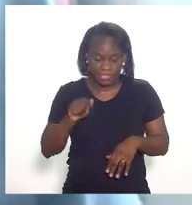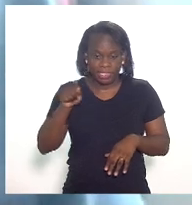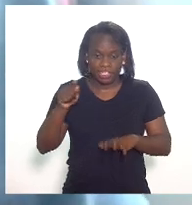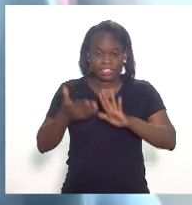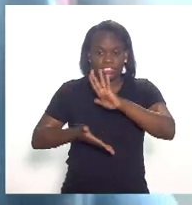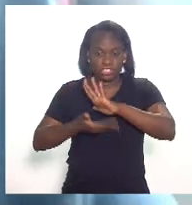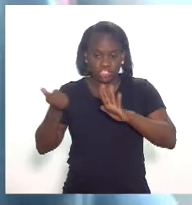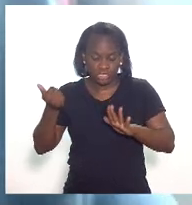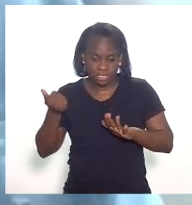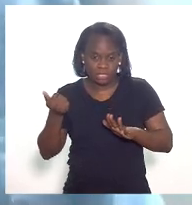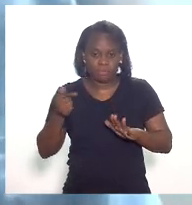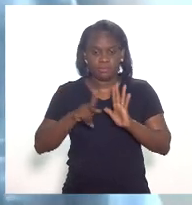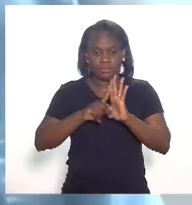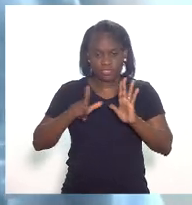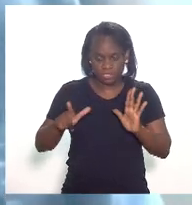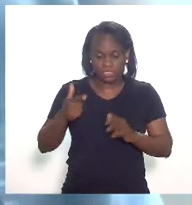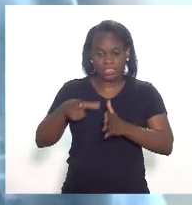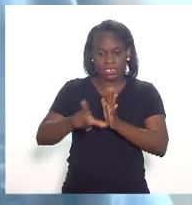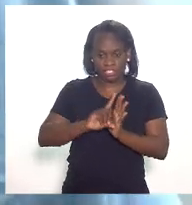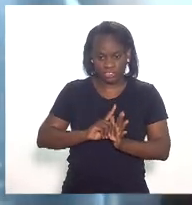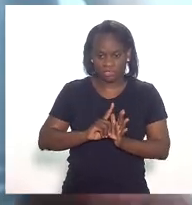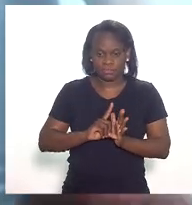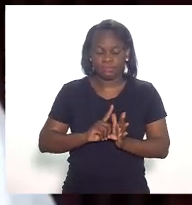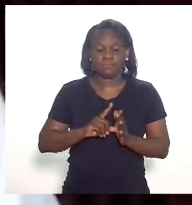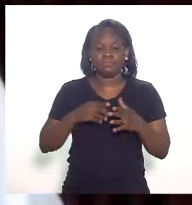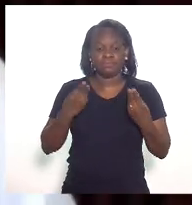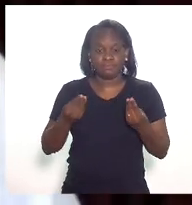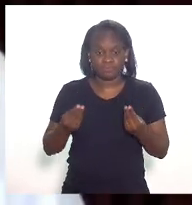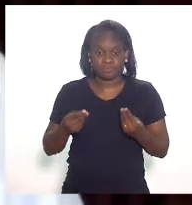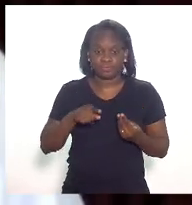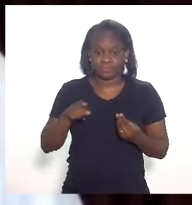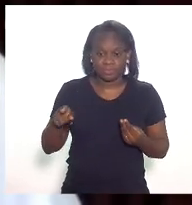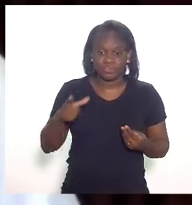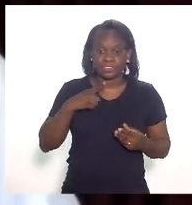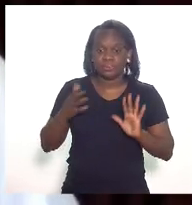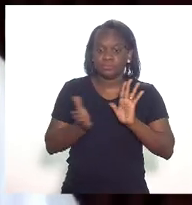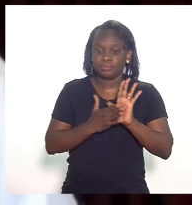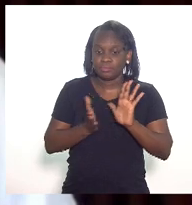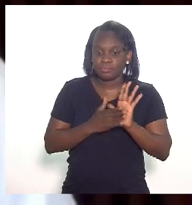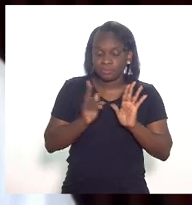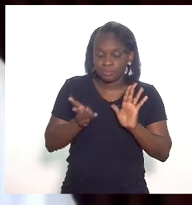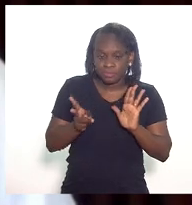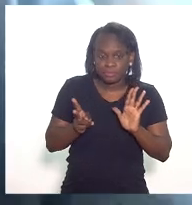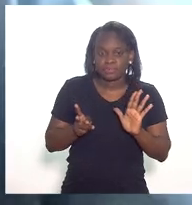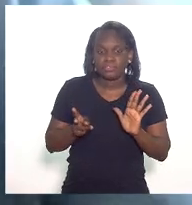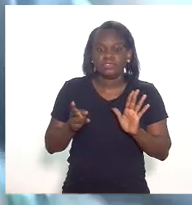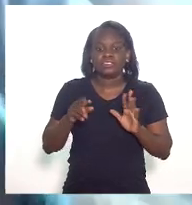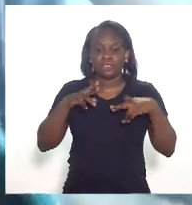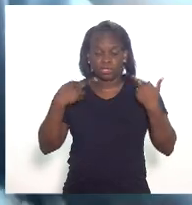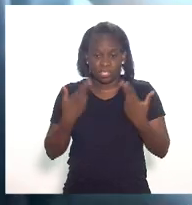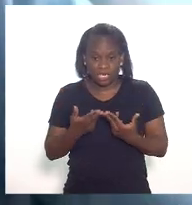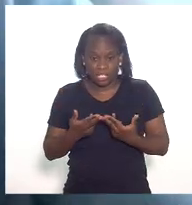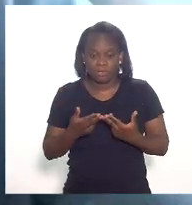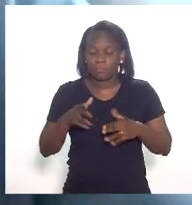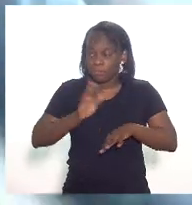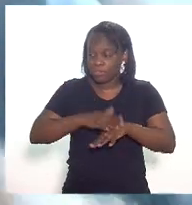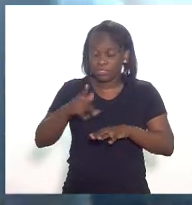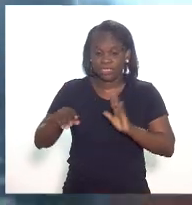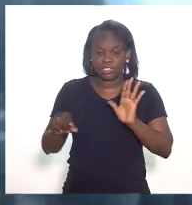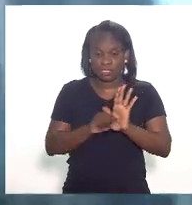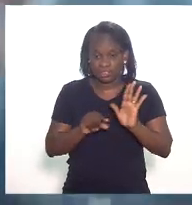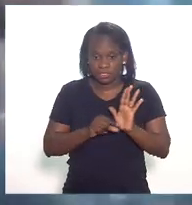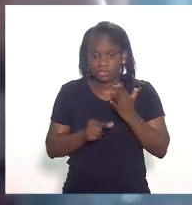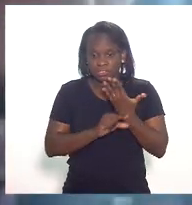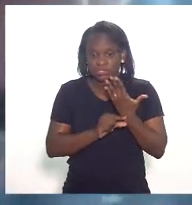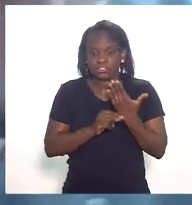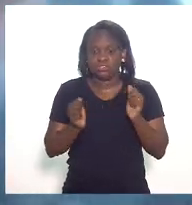retirar o projeto anterior, okay, já que esse foi proposto por ela na reunião e ela é coautora. E aí